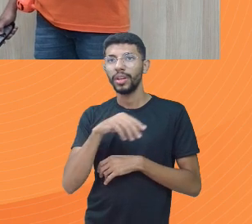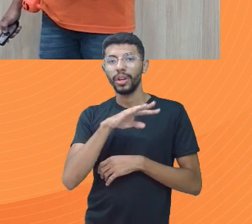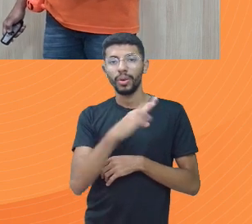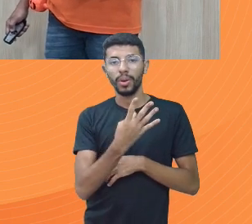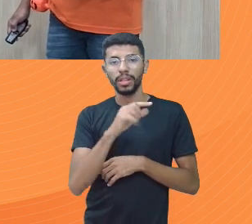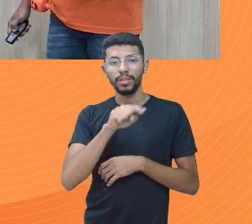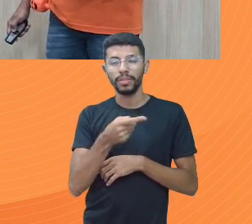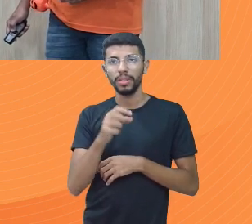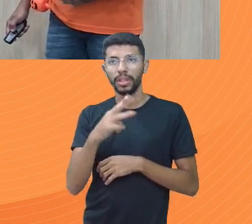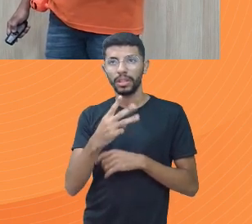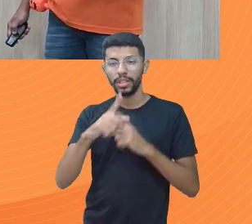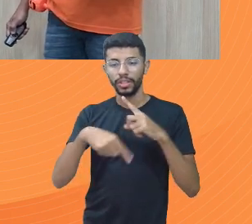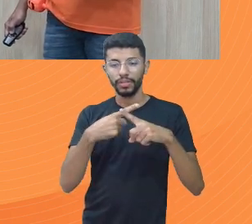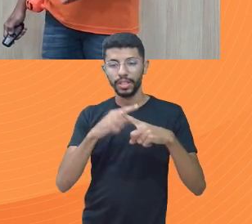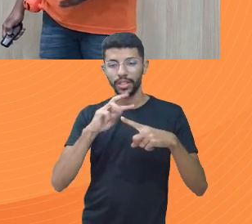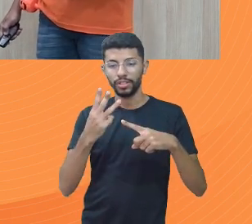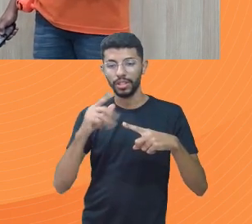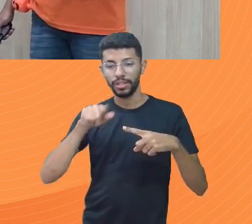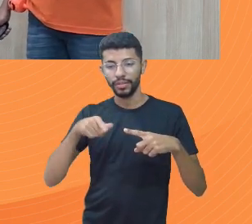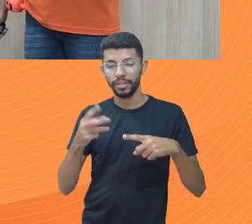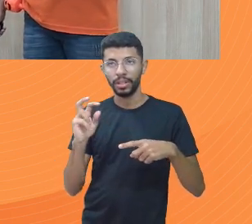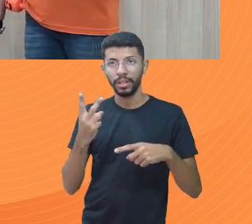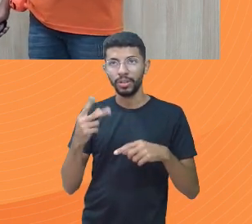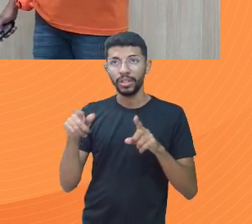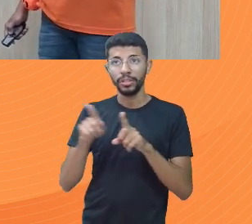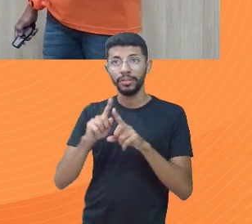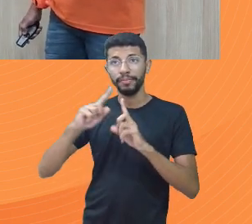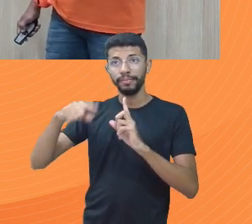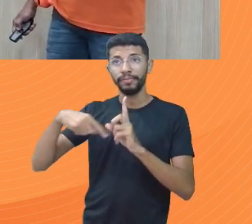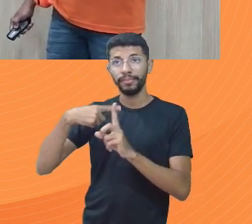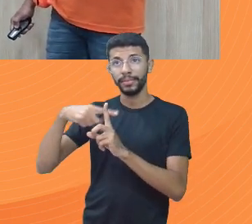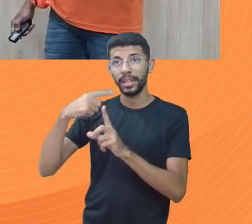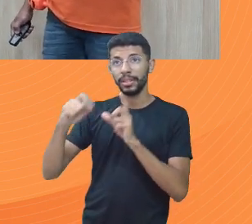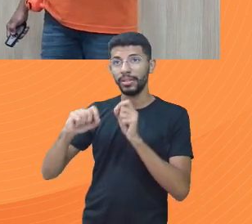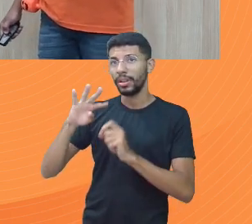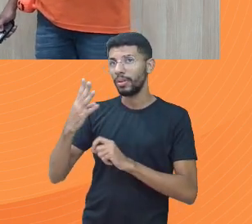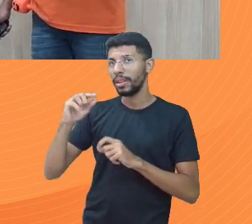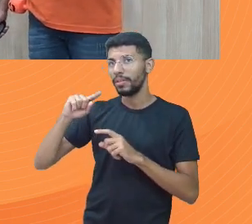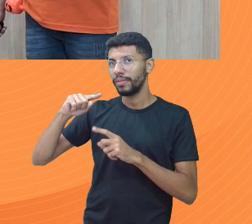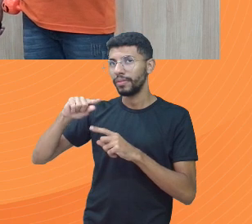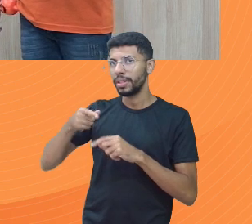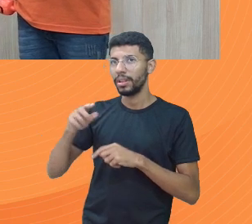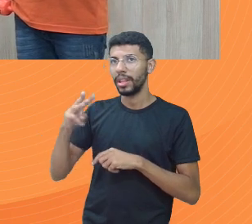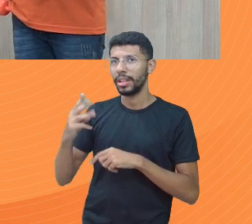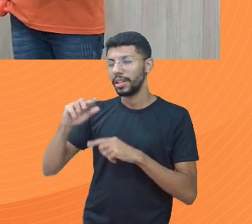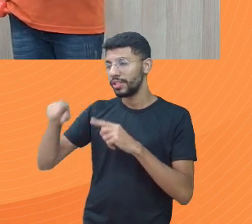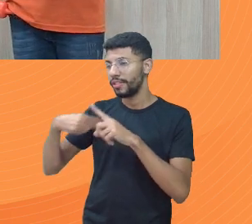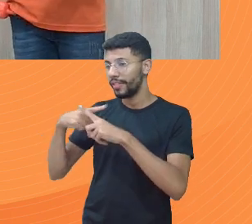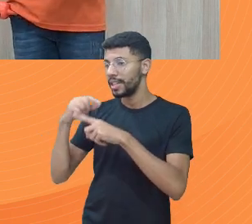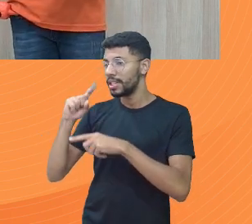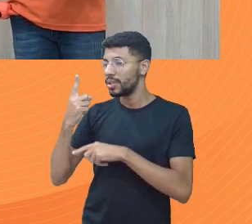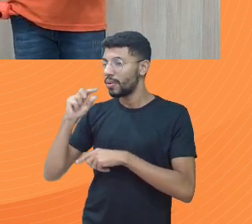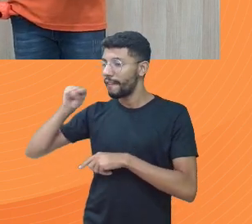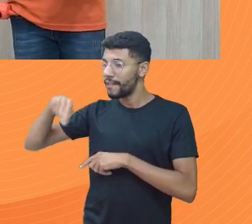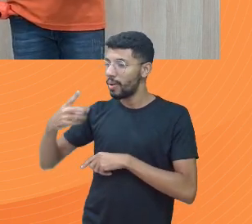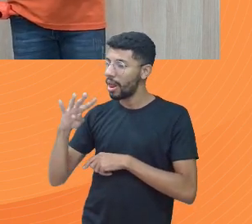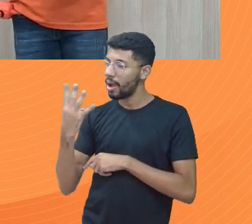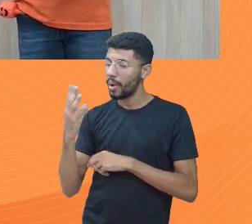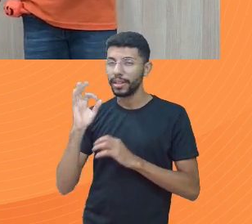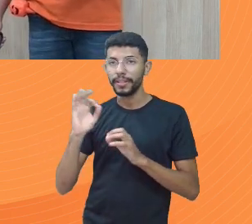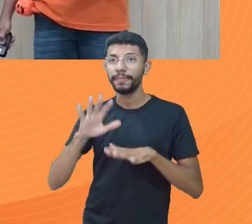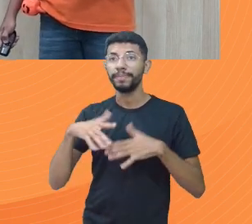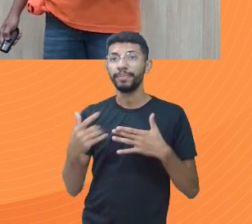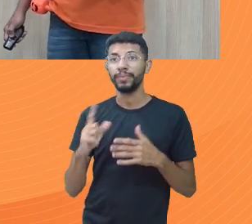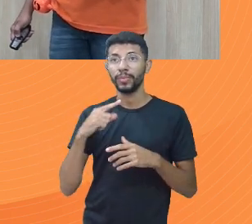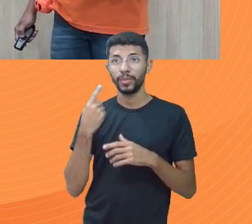vezes 3,2 e precisa calcular 4,3 vezes 1,4. Quando a gente realiza esse cálculo,